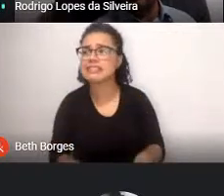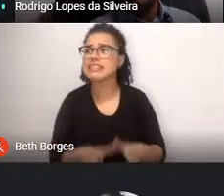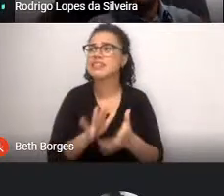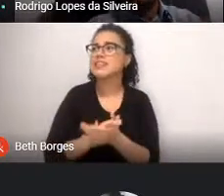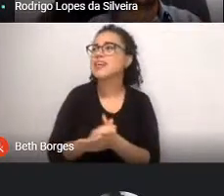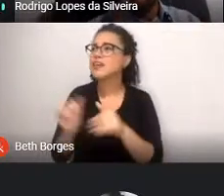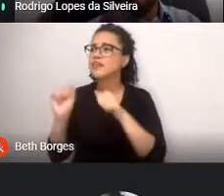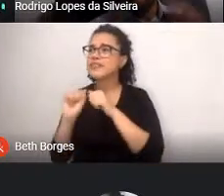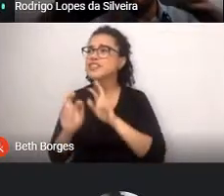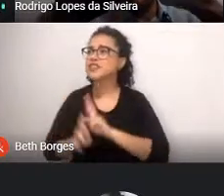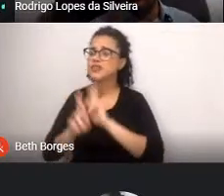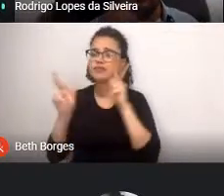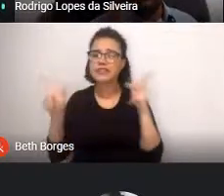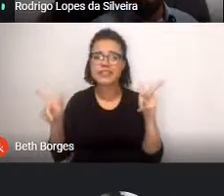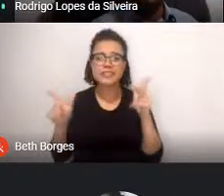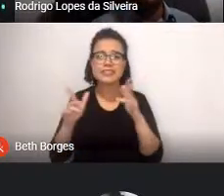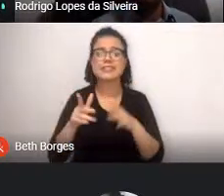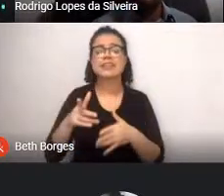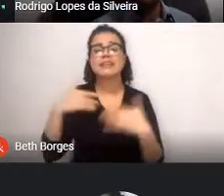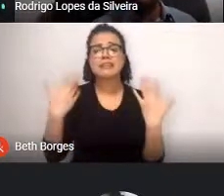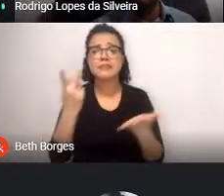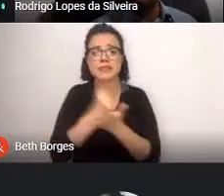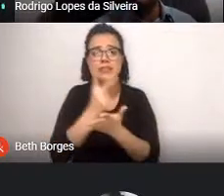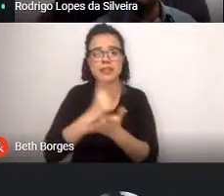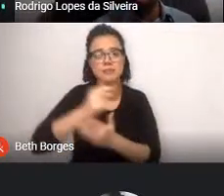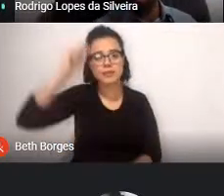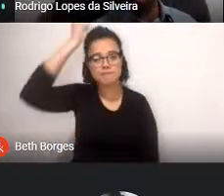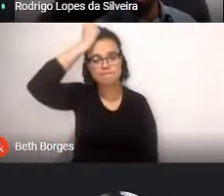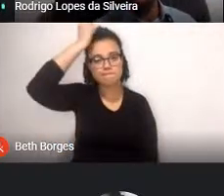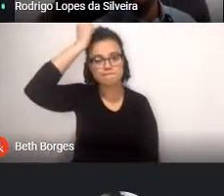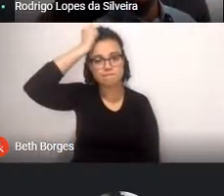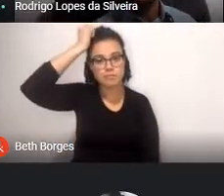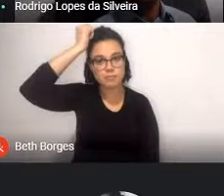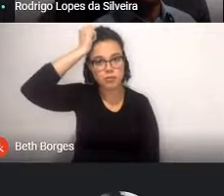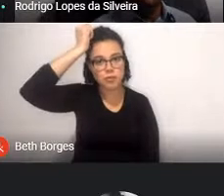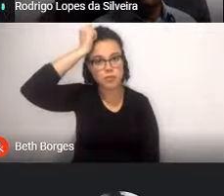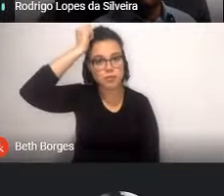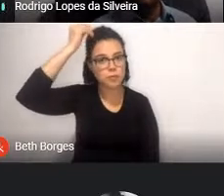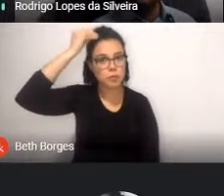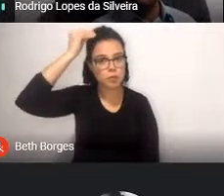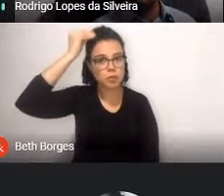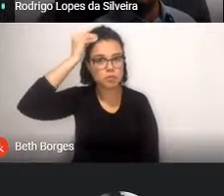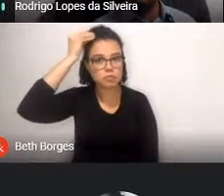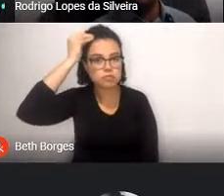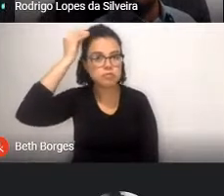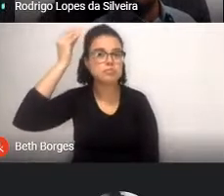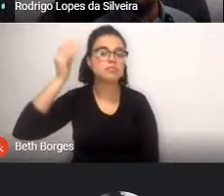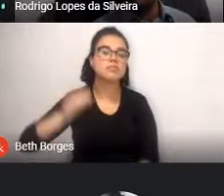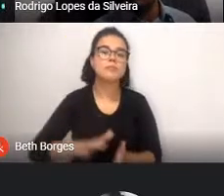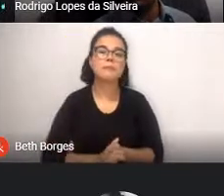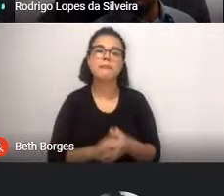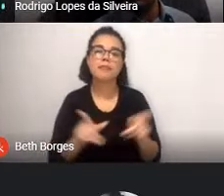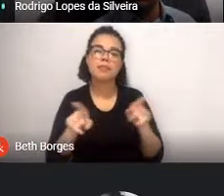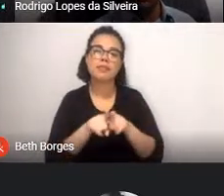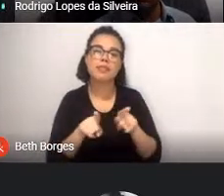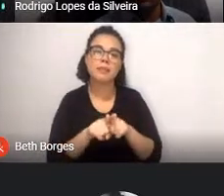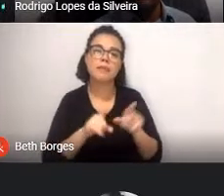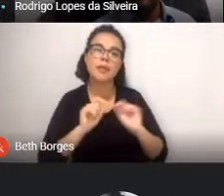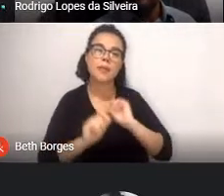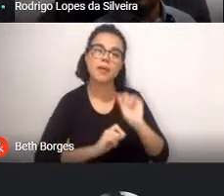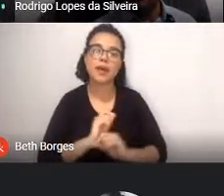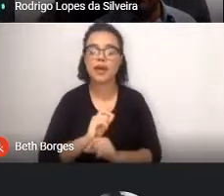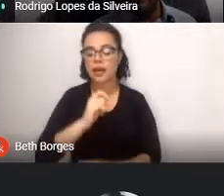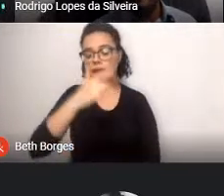fiz, ou seja, sempre se culpando, né? Também envolvendo aí a culpa. Vitimização, onde a pessoa se vê vítima de tudo, de